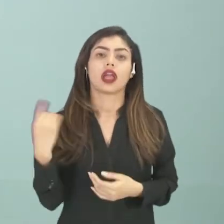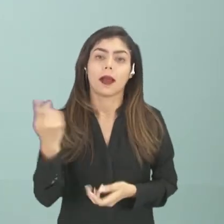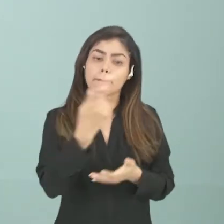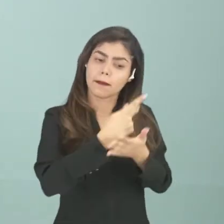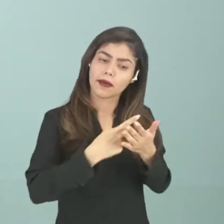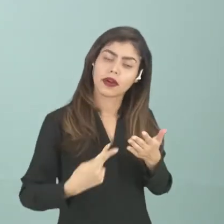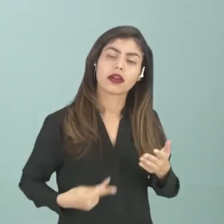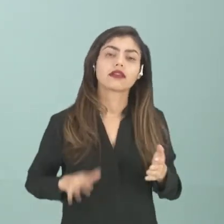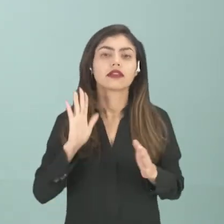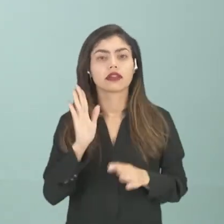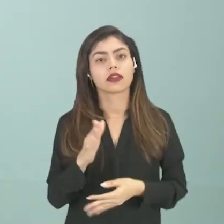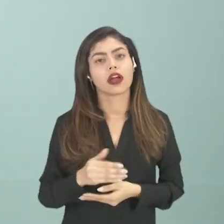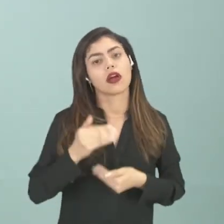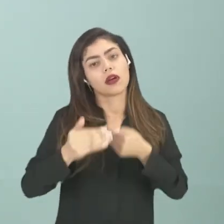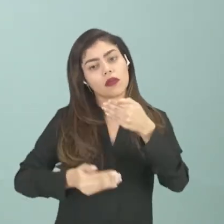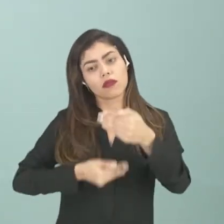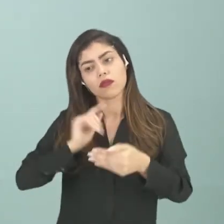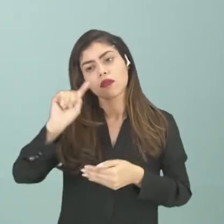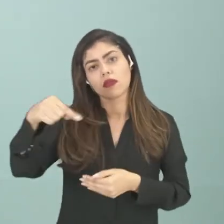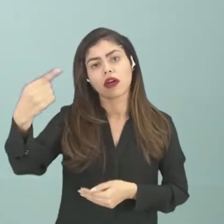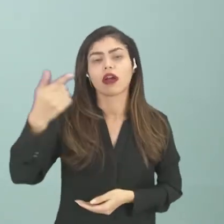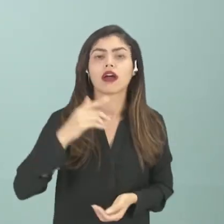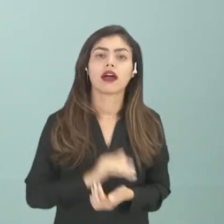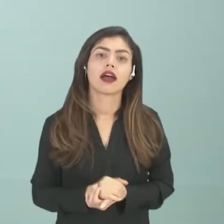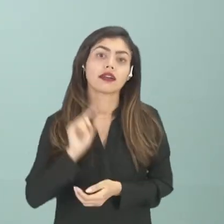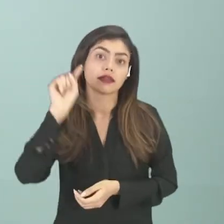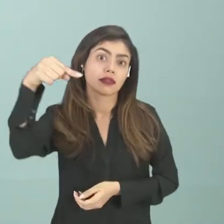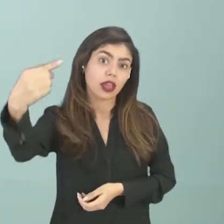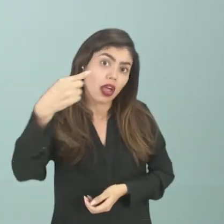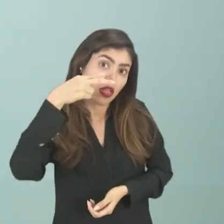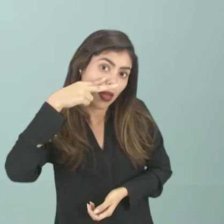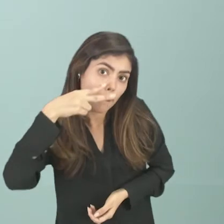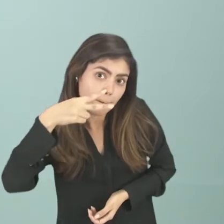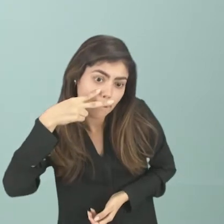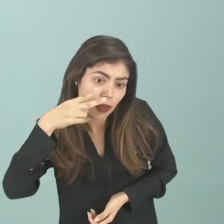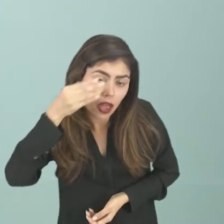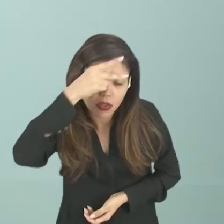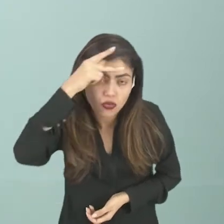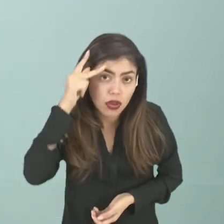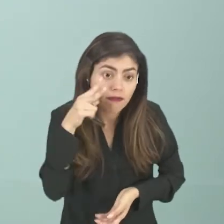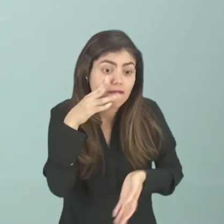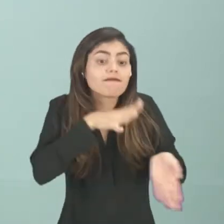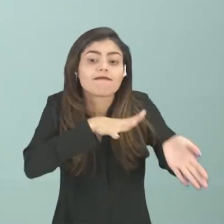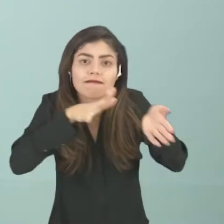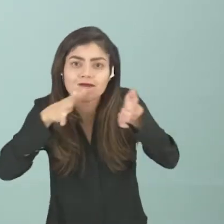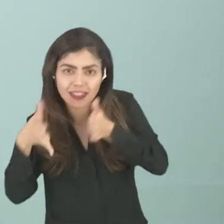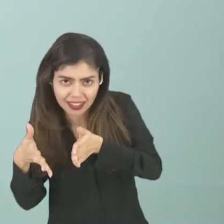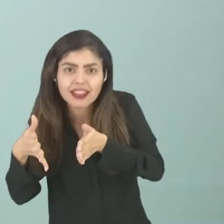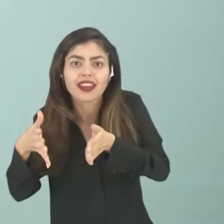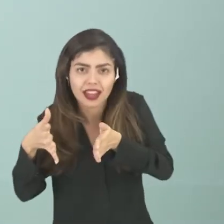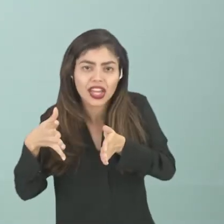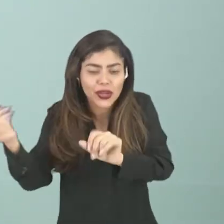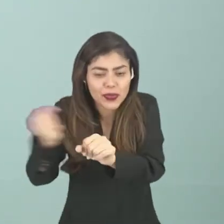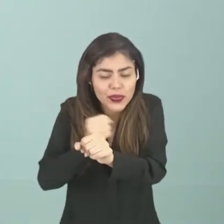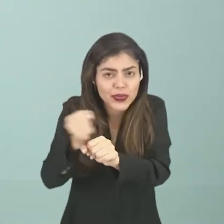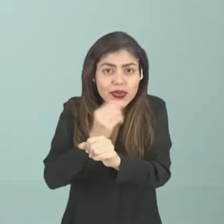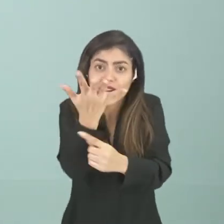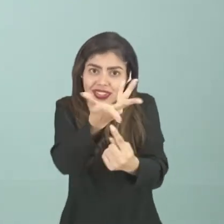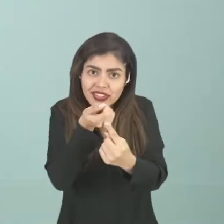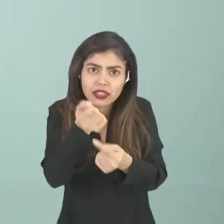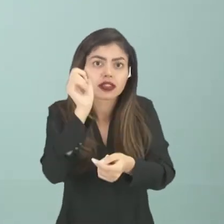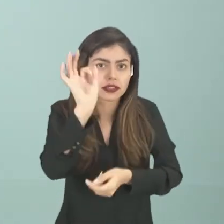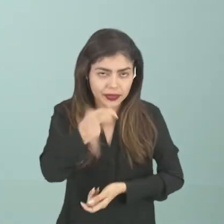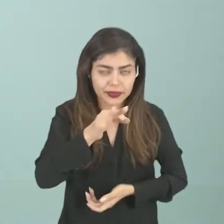poética está muito voltada para aquilo que o artista passa para a sua produção artística.